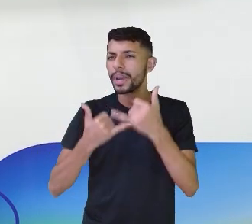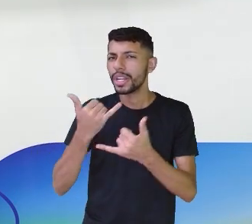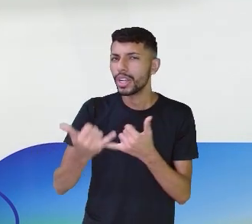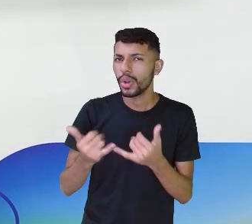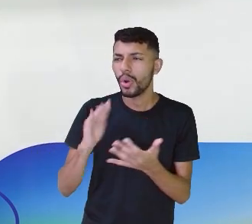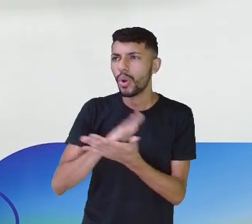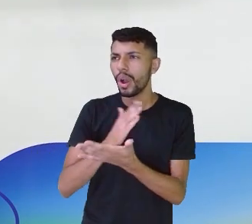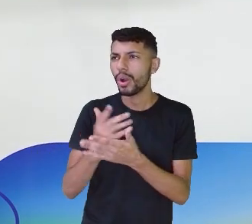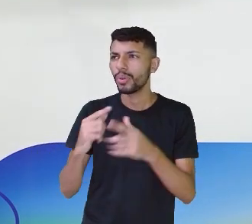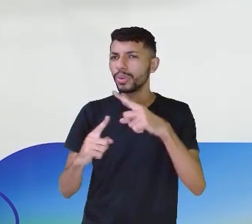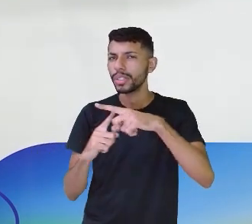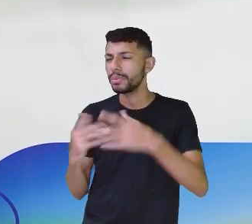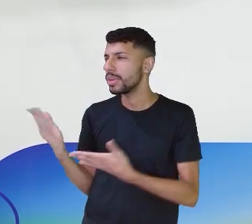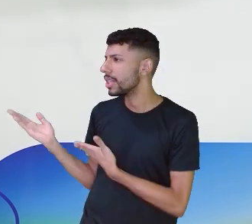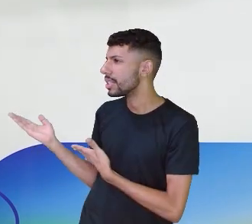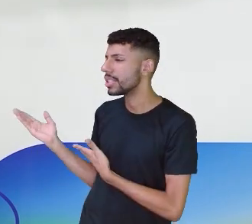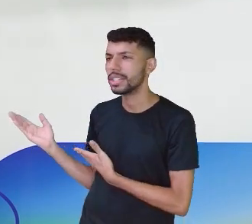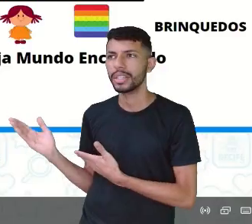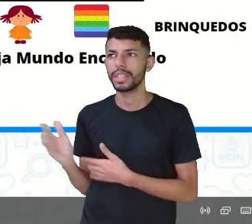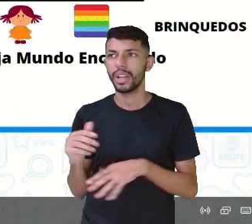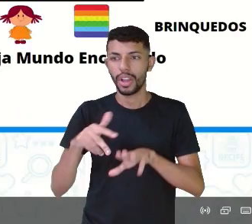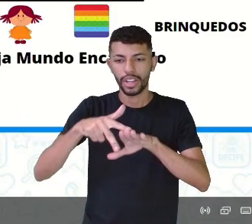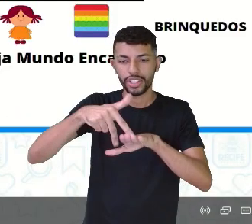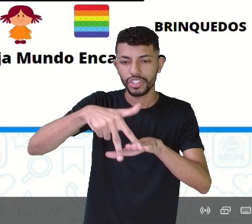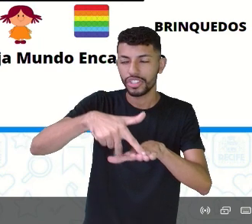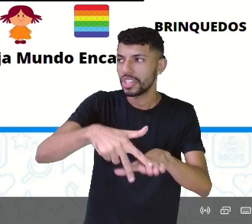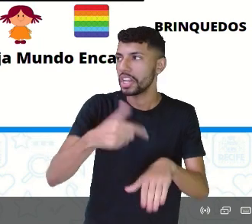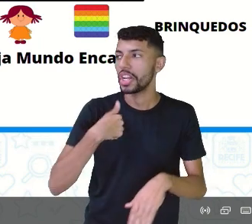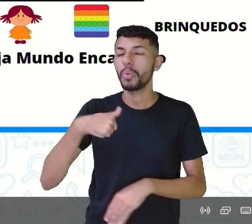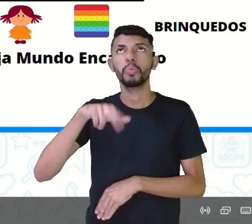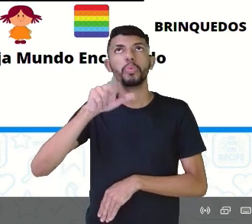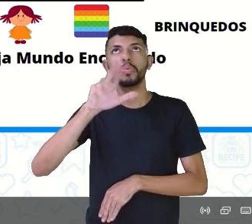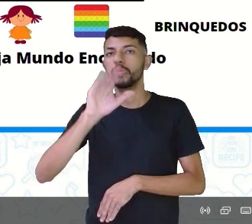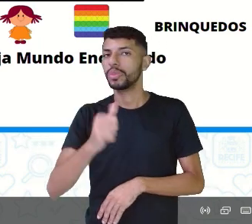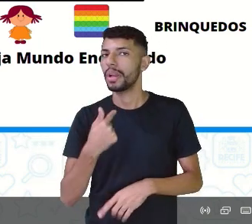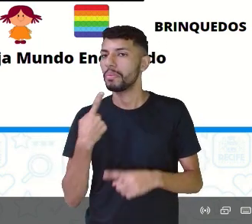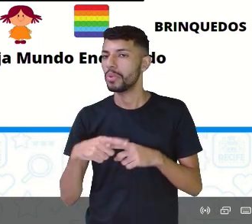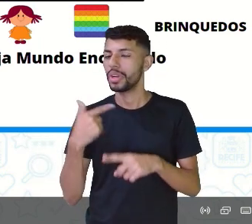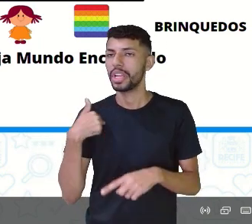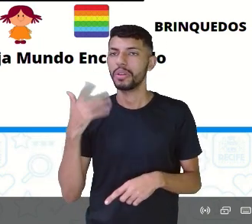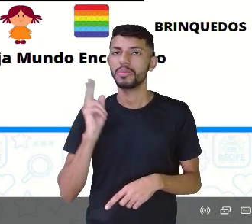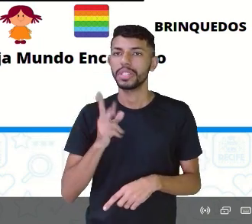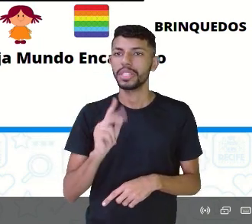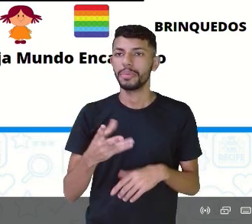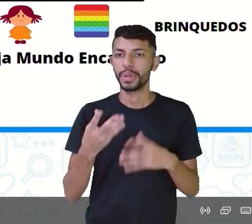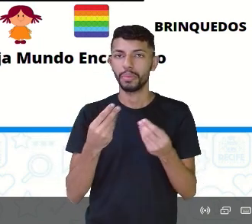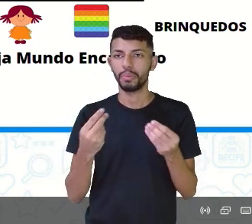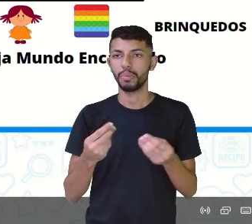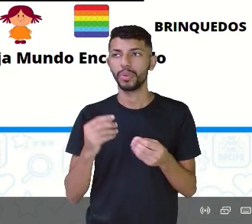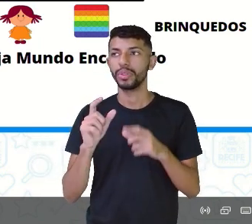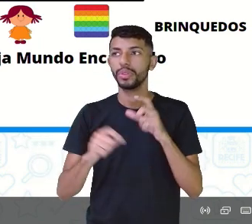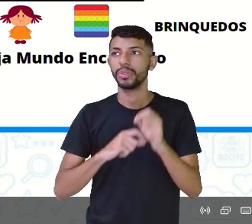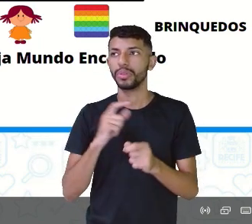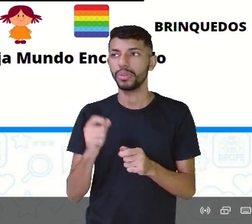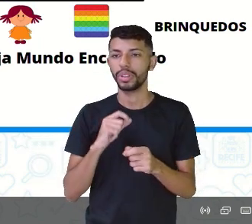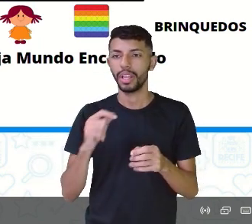desses? Skate, gente. Eu nunca me aventurei, que eu sempre fui muito estabanada. Eu, por exemplo, quando eu